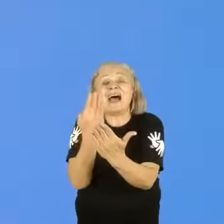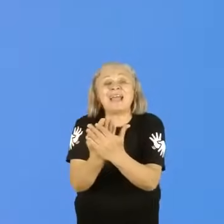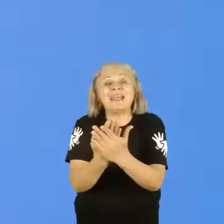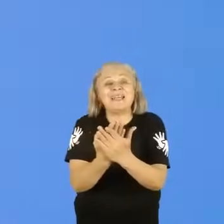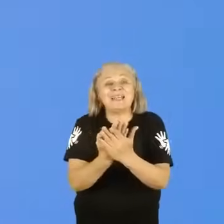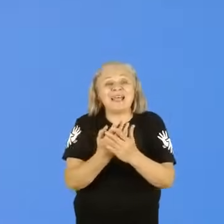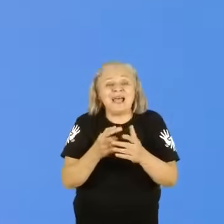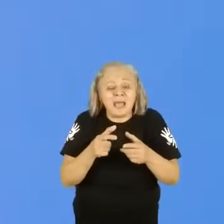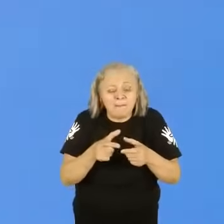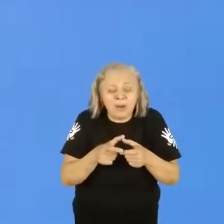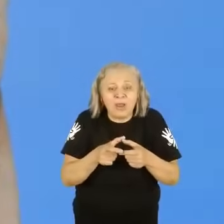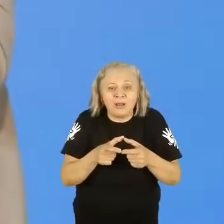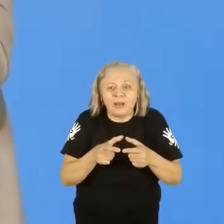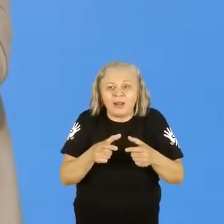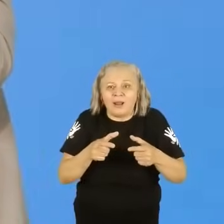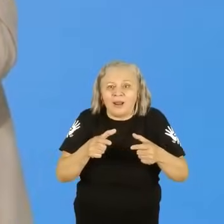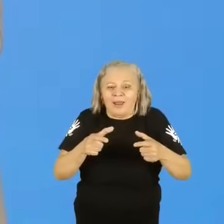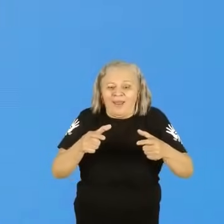te dá algo maior.